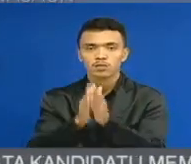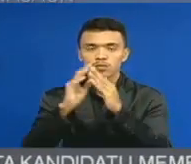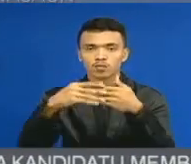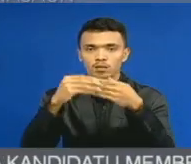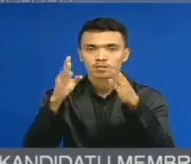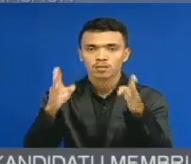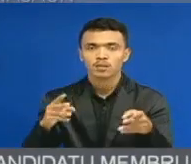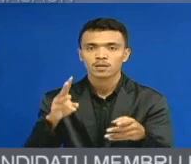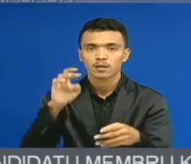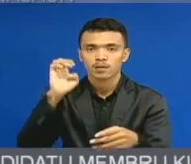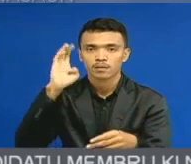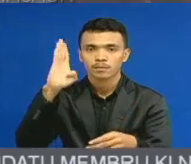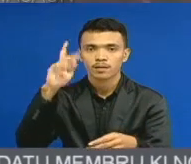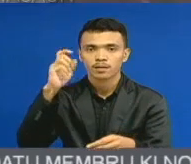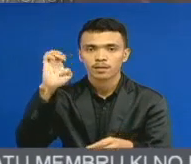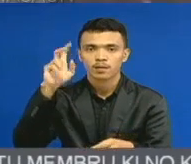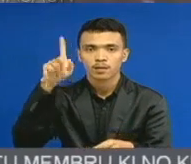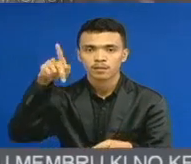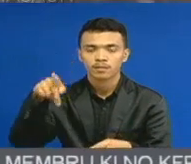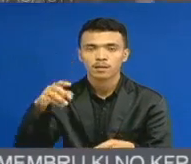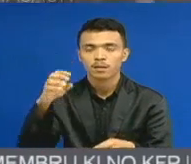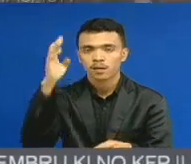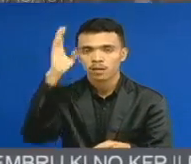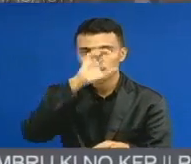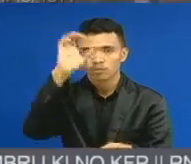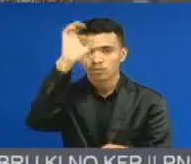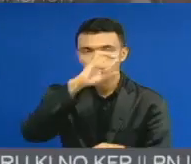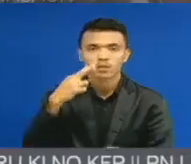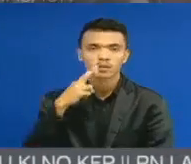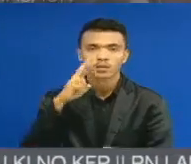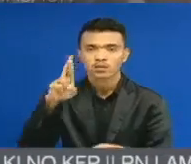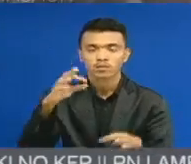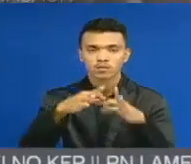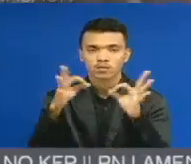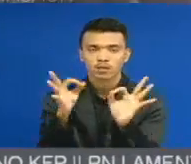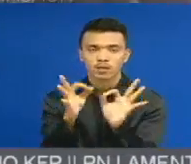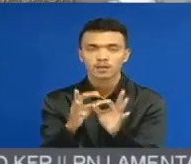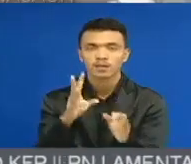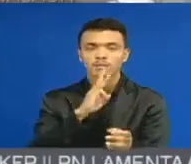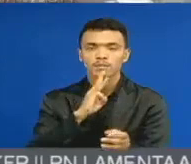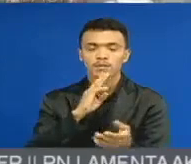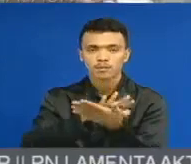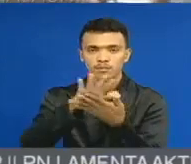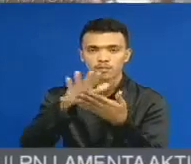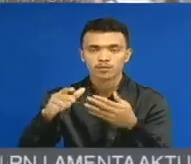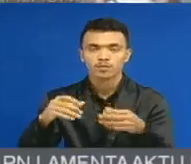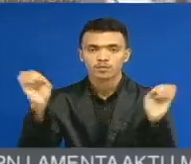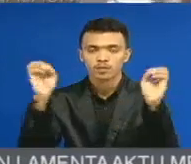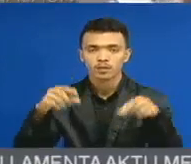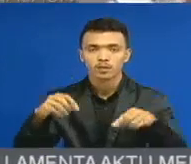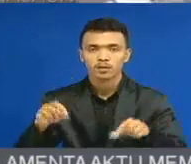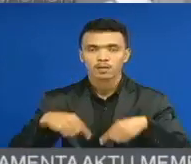be Timor-Leste, empresa pública, atu buka solução lalais, hu di bele normaliza canalização bemos, ne bela